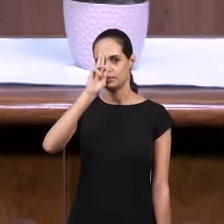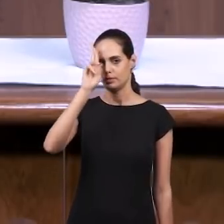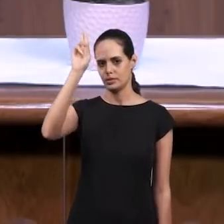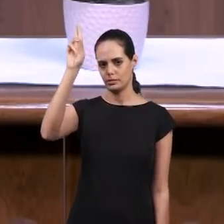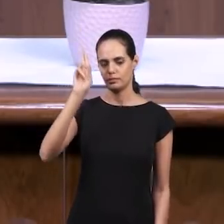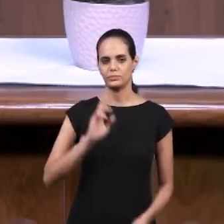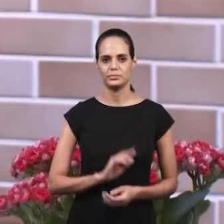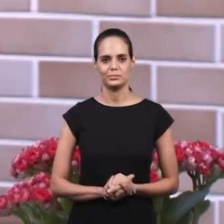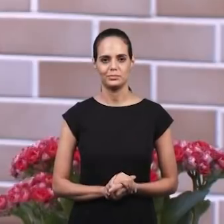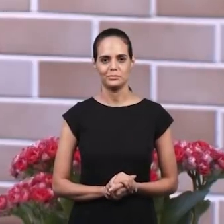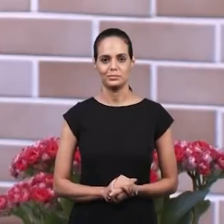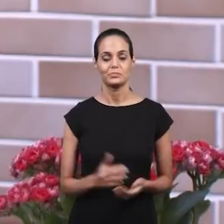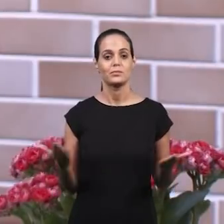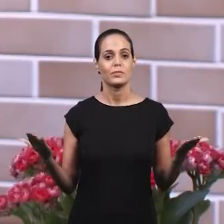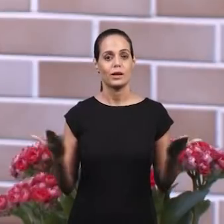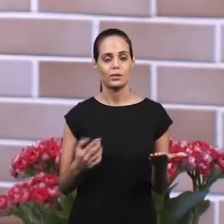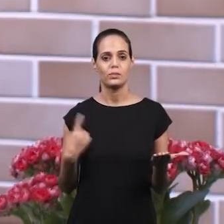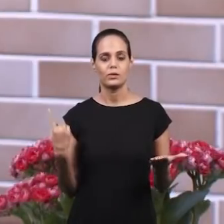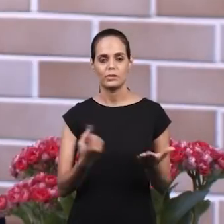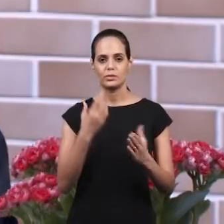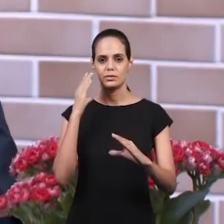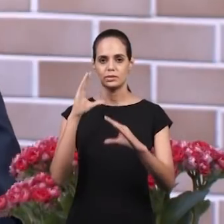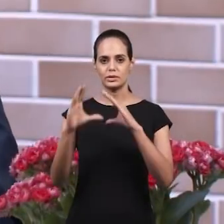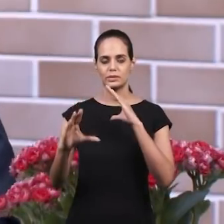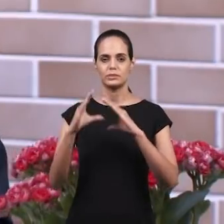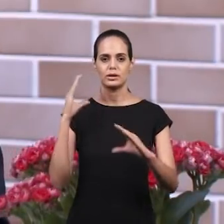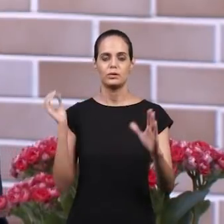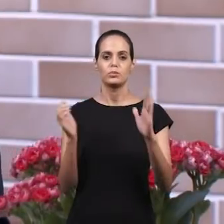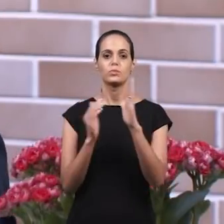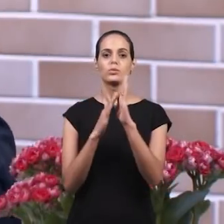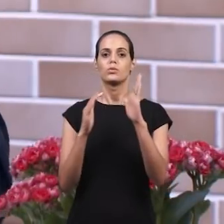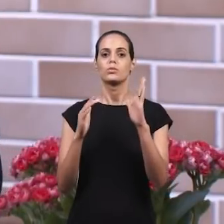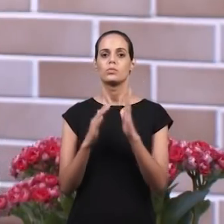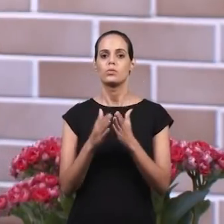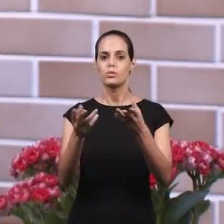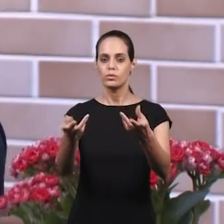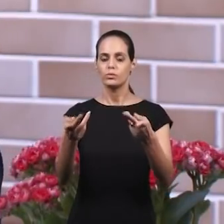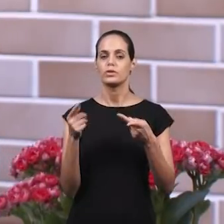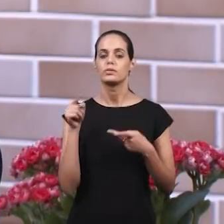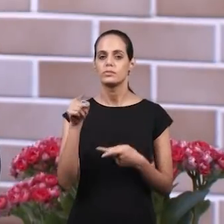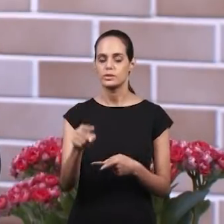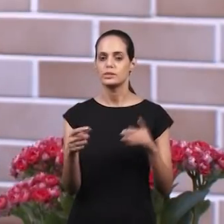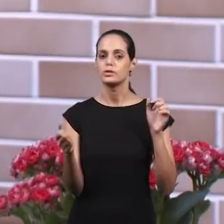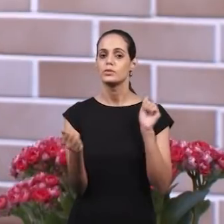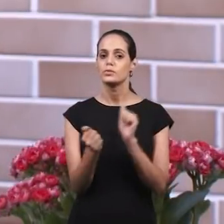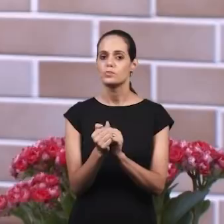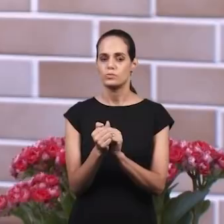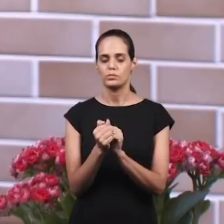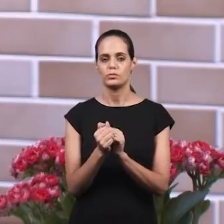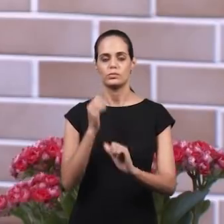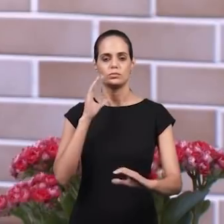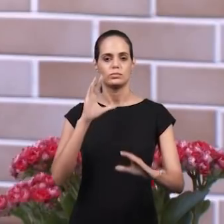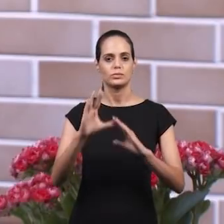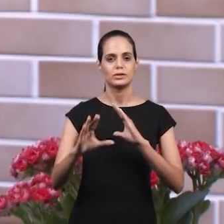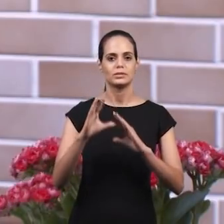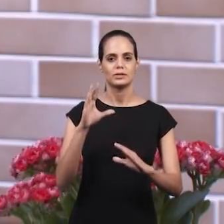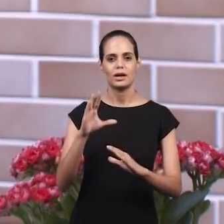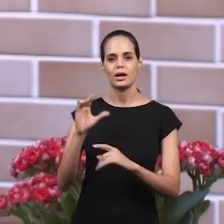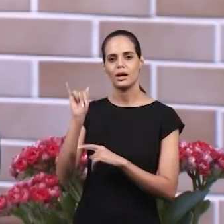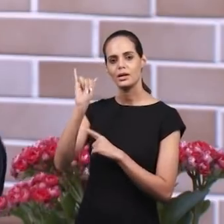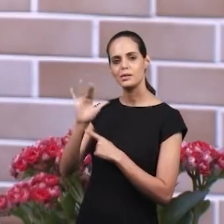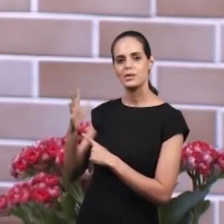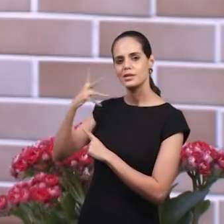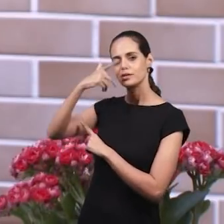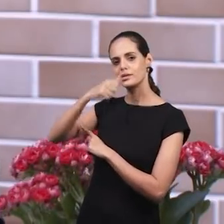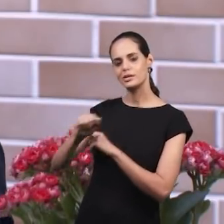o nome do Senhor. Nós agora vamos cantar um louvor. E eu quero te convidar a cantar conosco. O louvor estará sendo tocado,